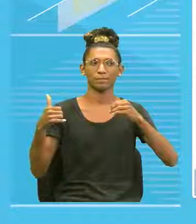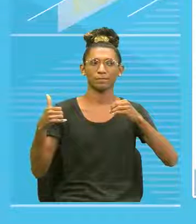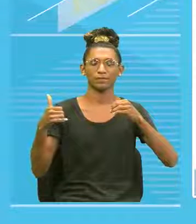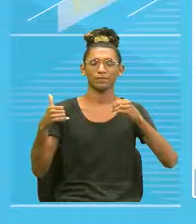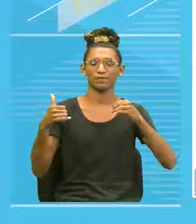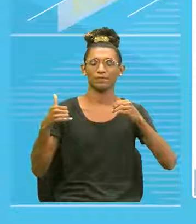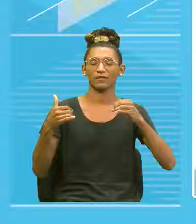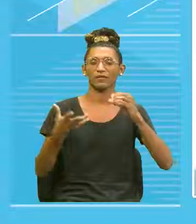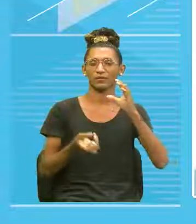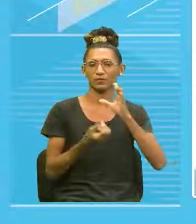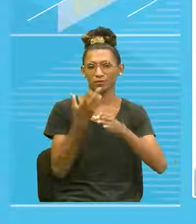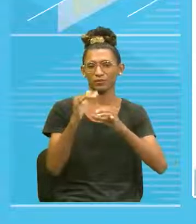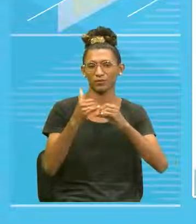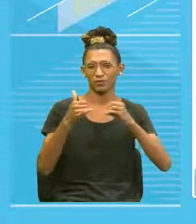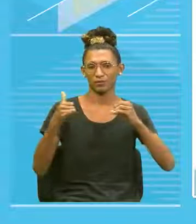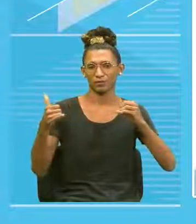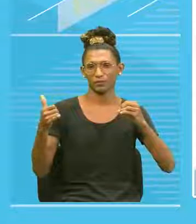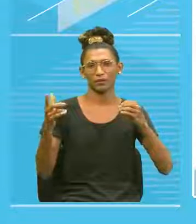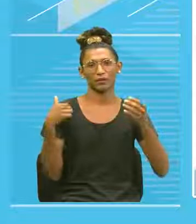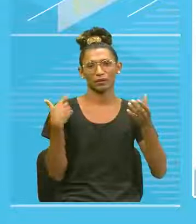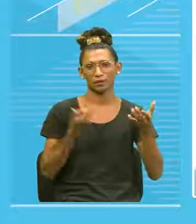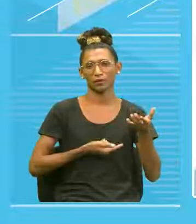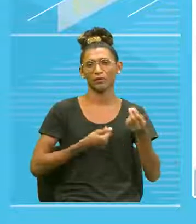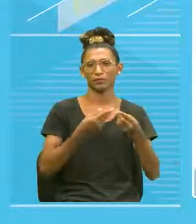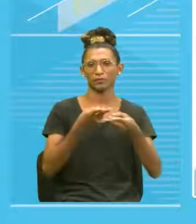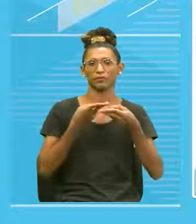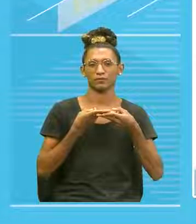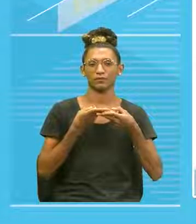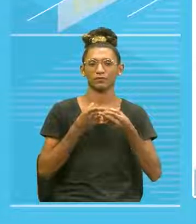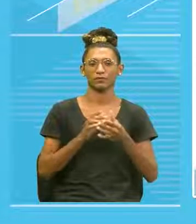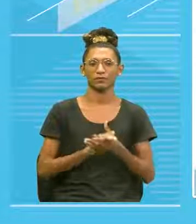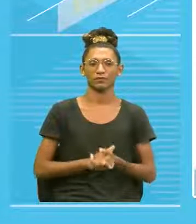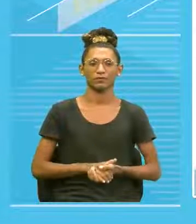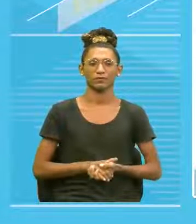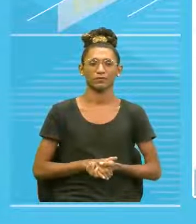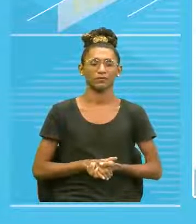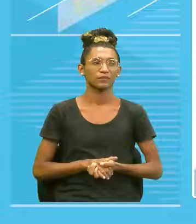e elétrica que a gente vai consumir